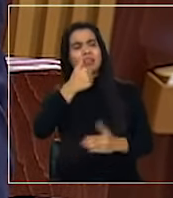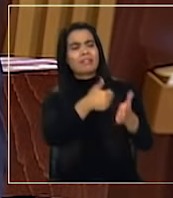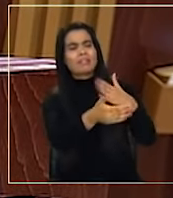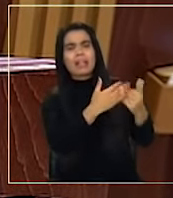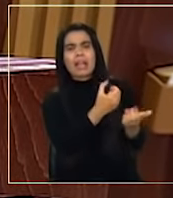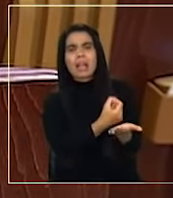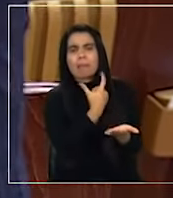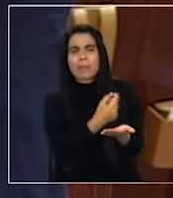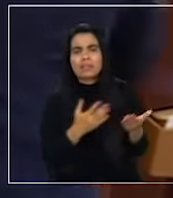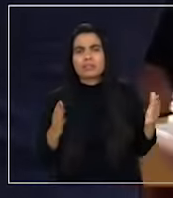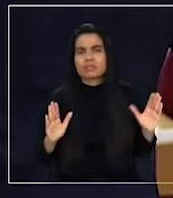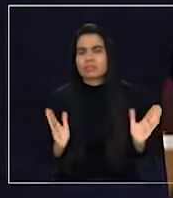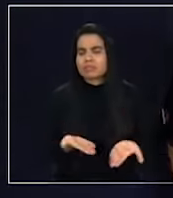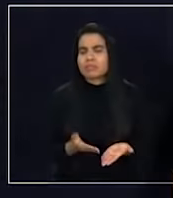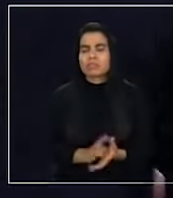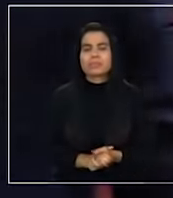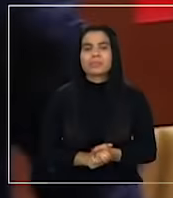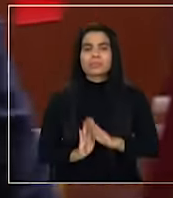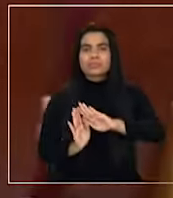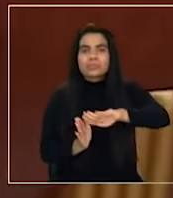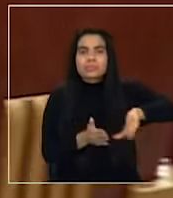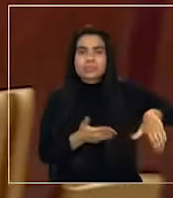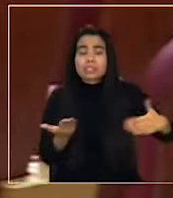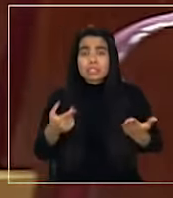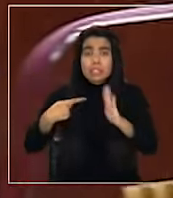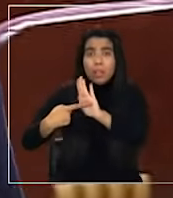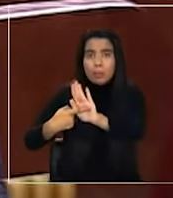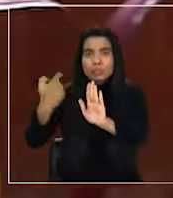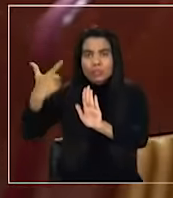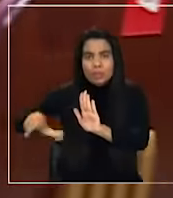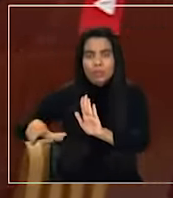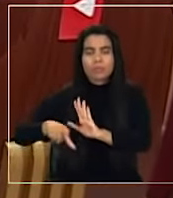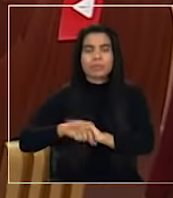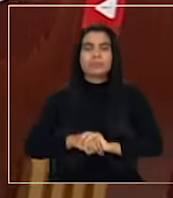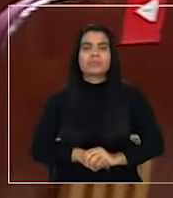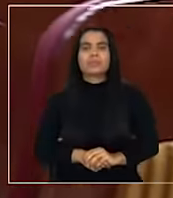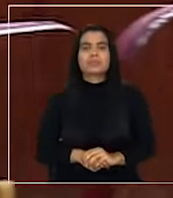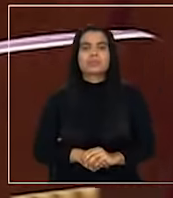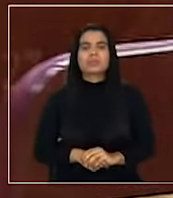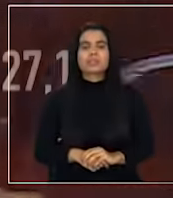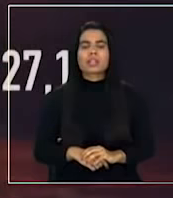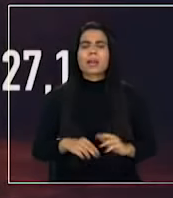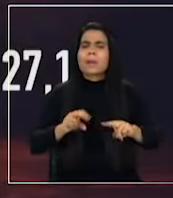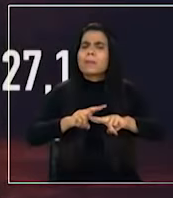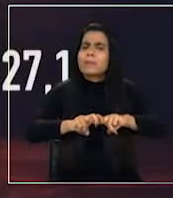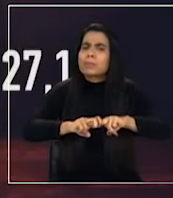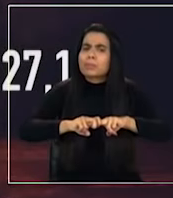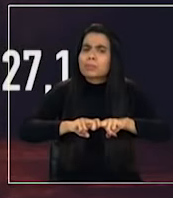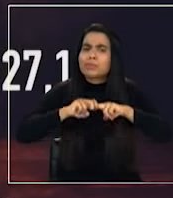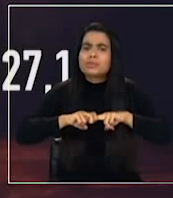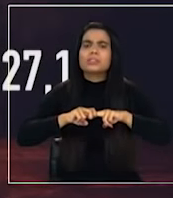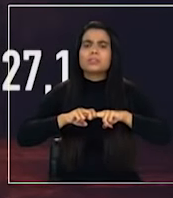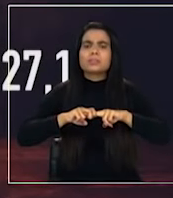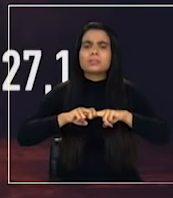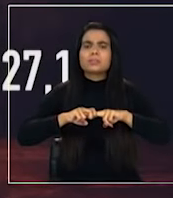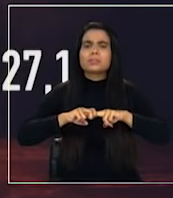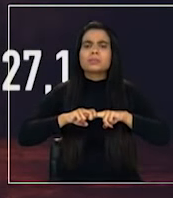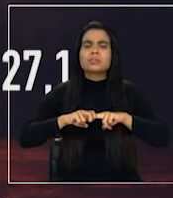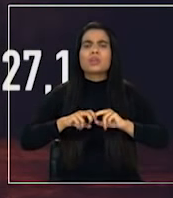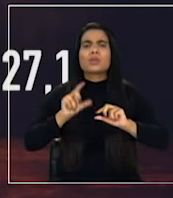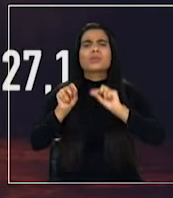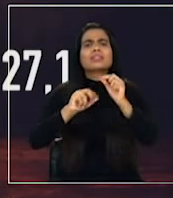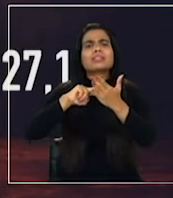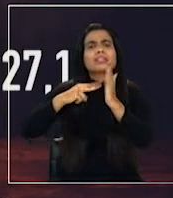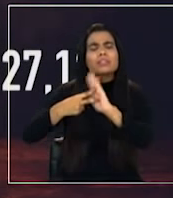disse mais no texto, coloca o texto novamente, por favor. Ele disse, por isso estimo, quer